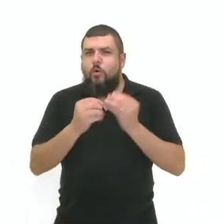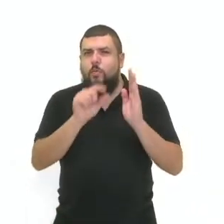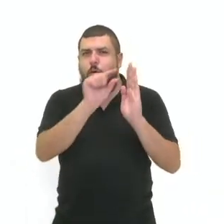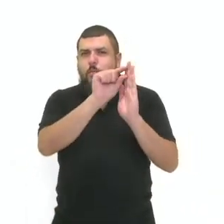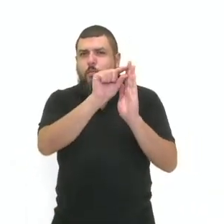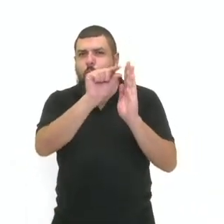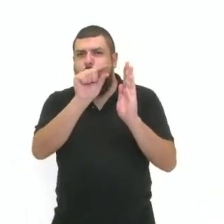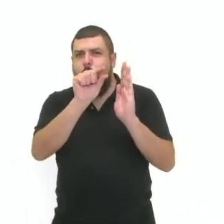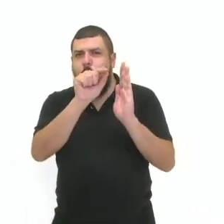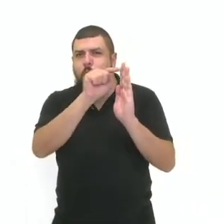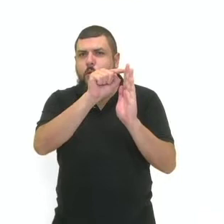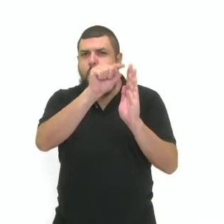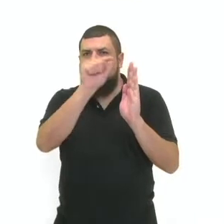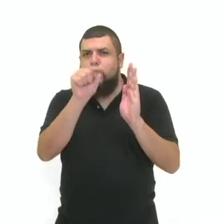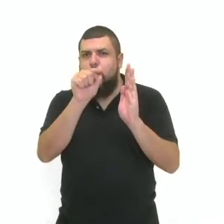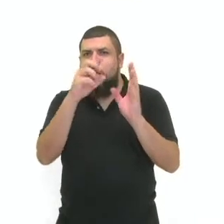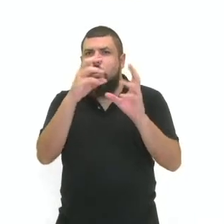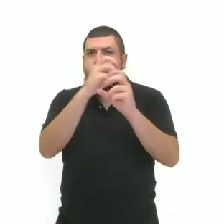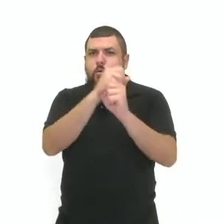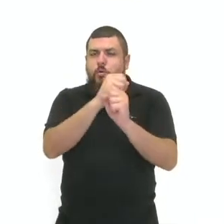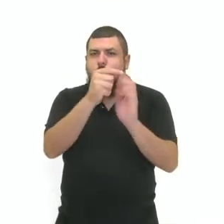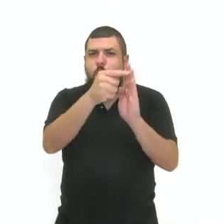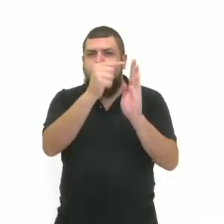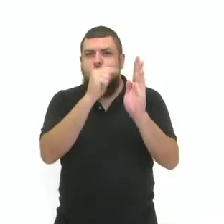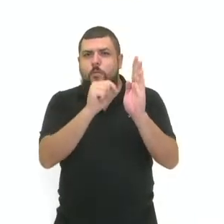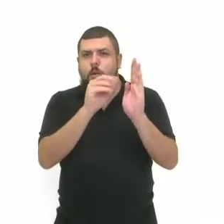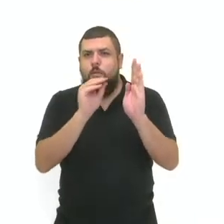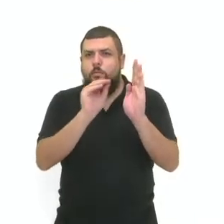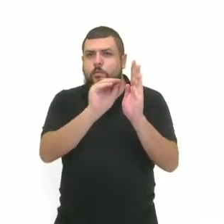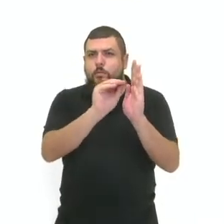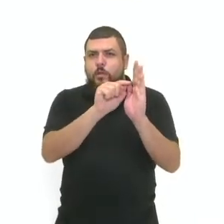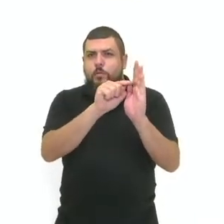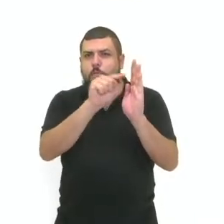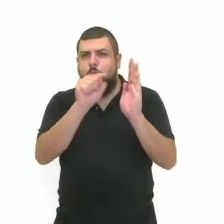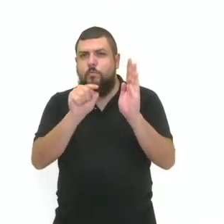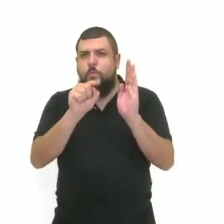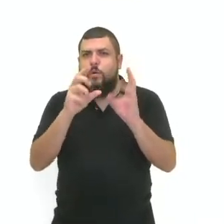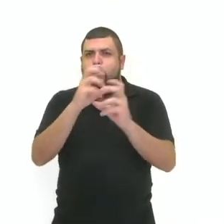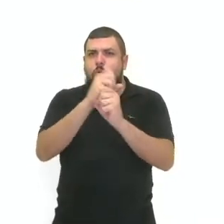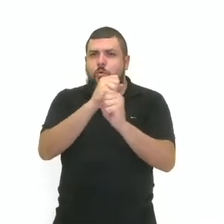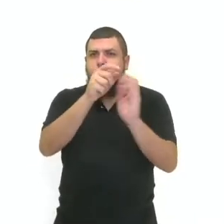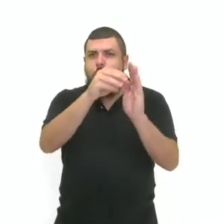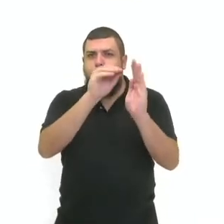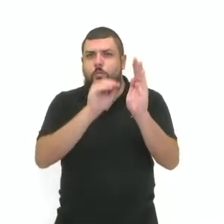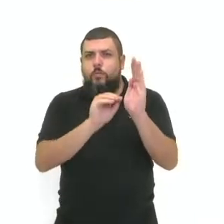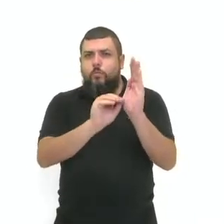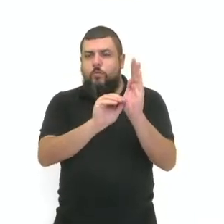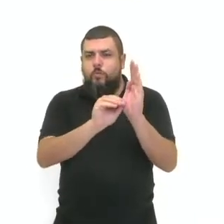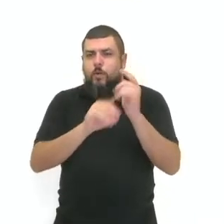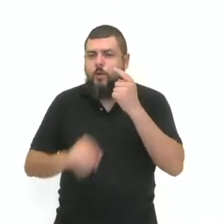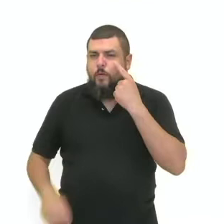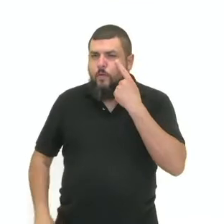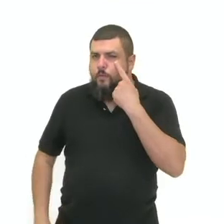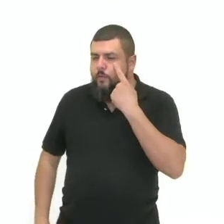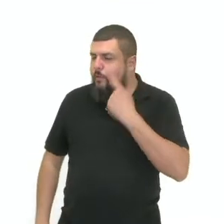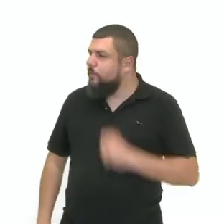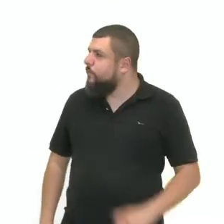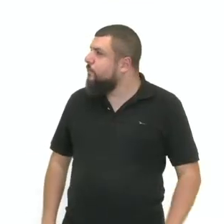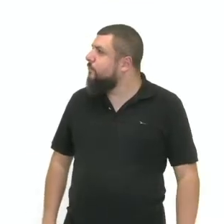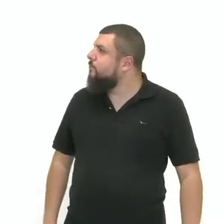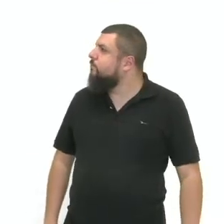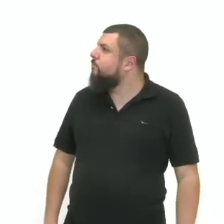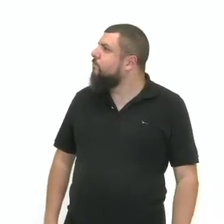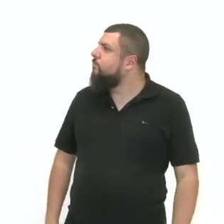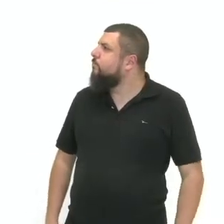preste atenção que eu vou demonstrar aqui dentro desse triângulo. Então, observe aqui, a soma de dois elementos. Então, eu vou